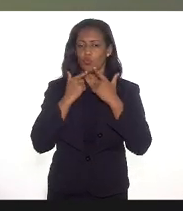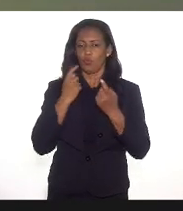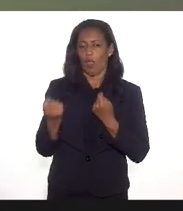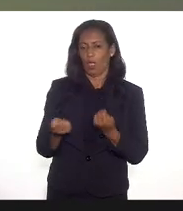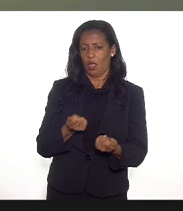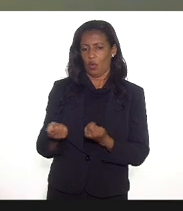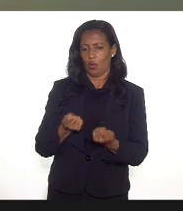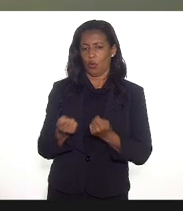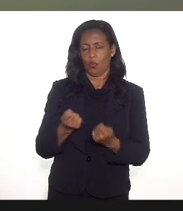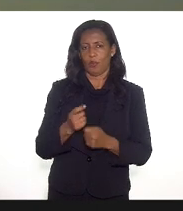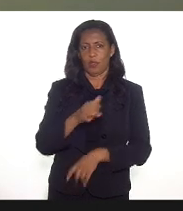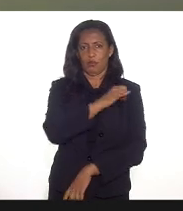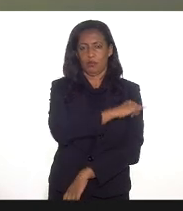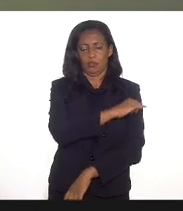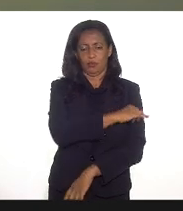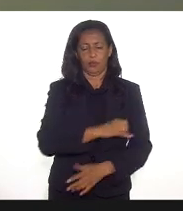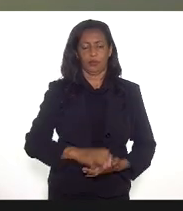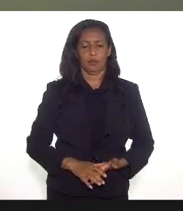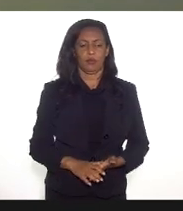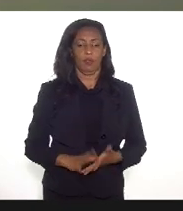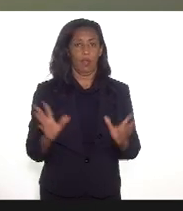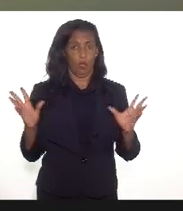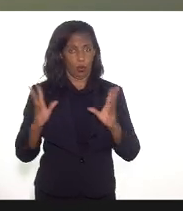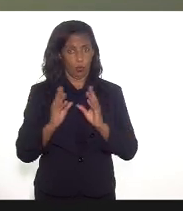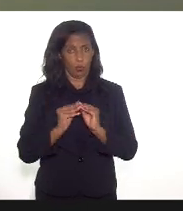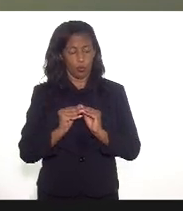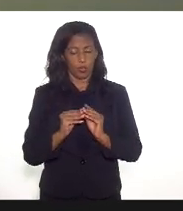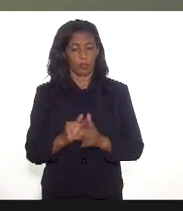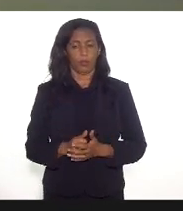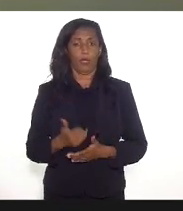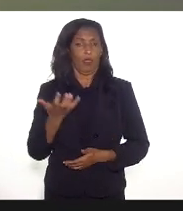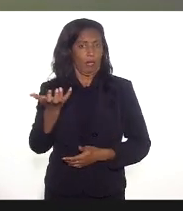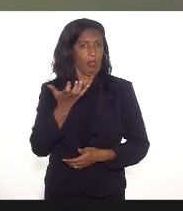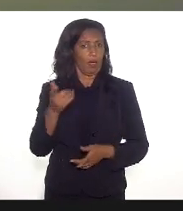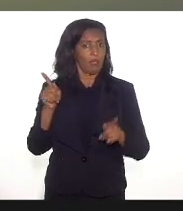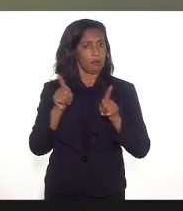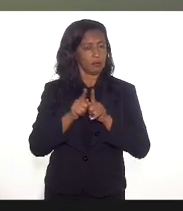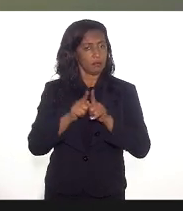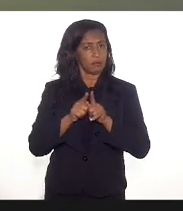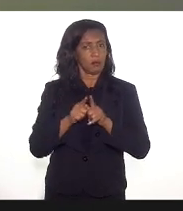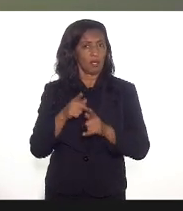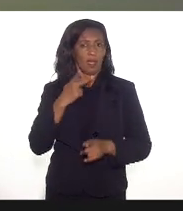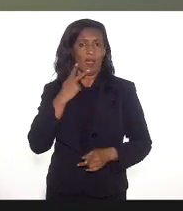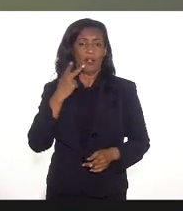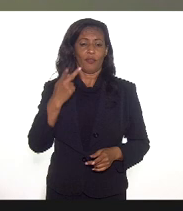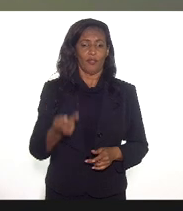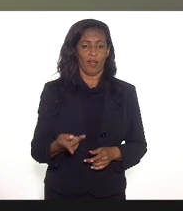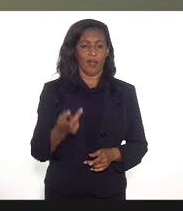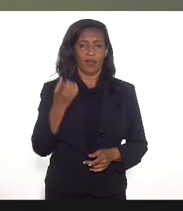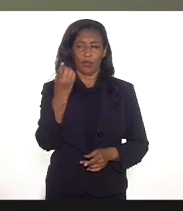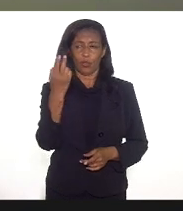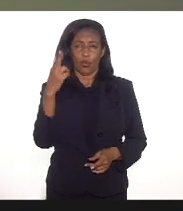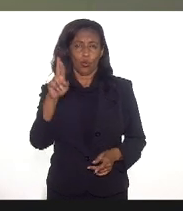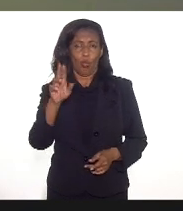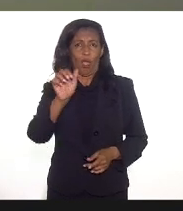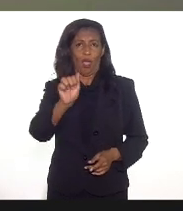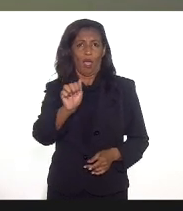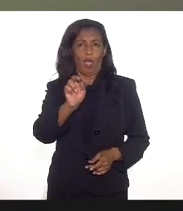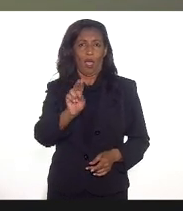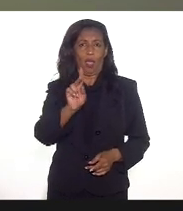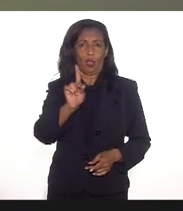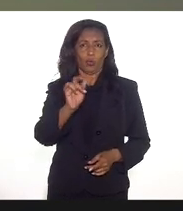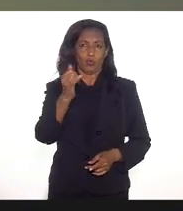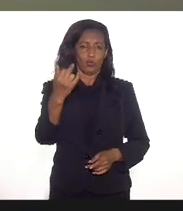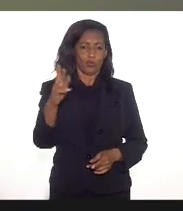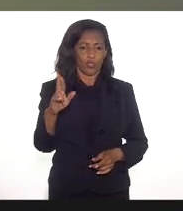economia fluminense. E aí, concluindo, quero também me solidarizar com a fala do doutor Aldir, que